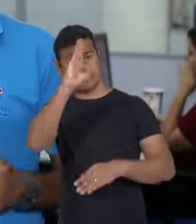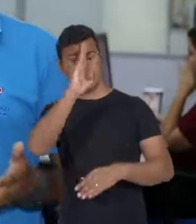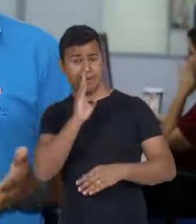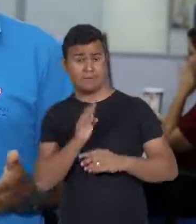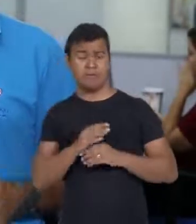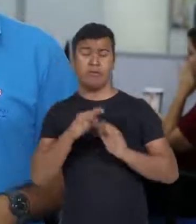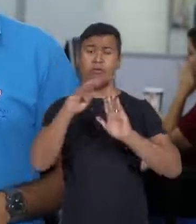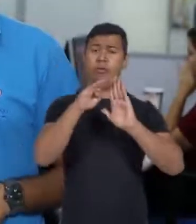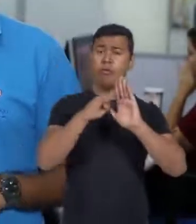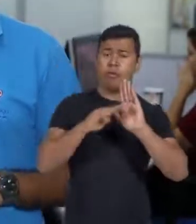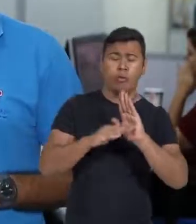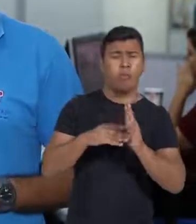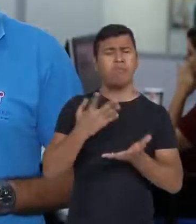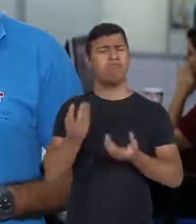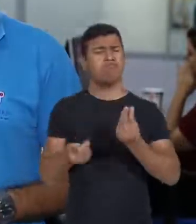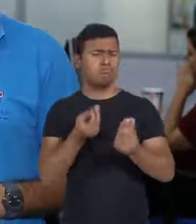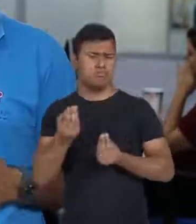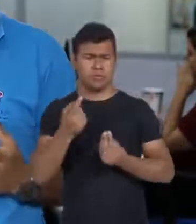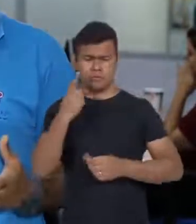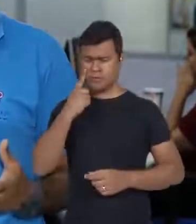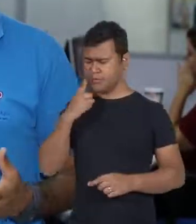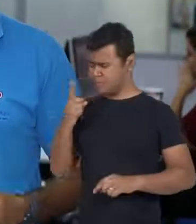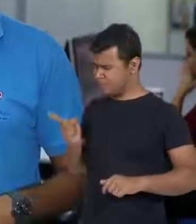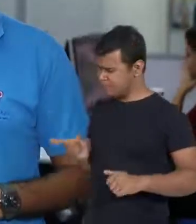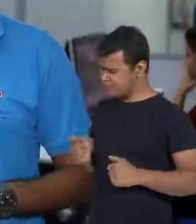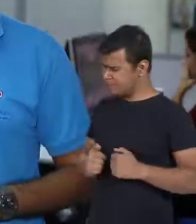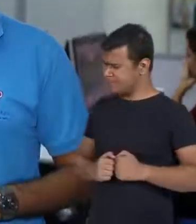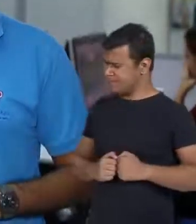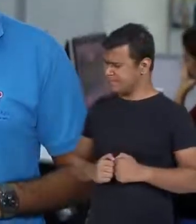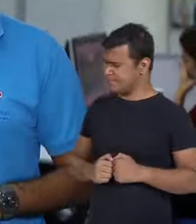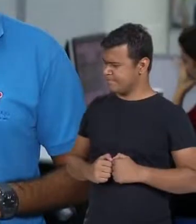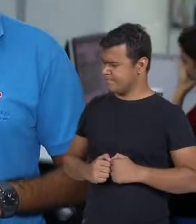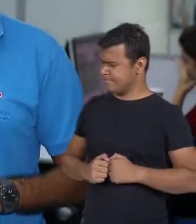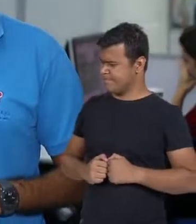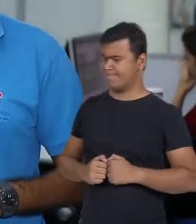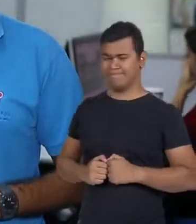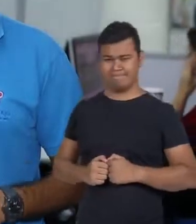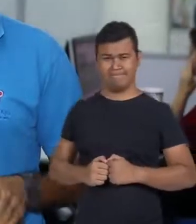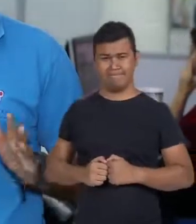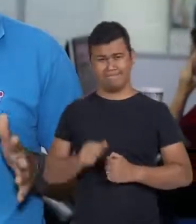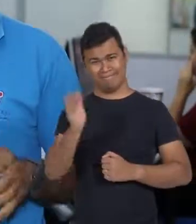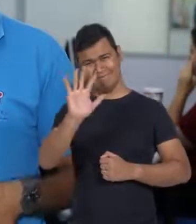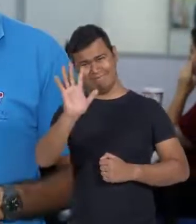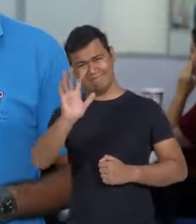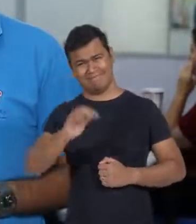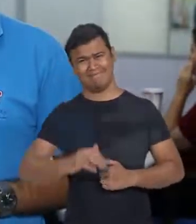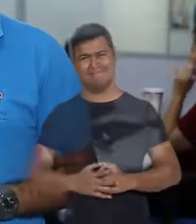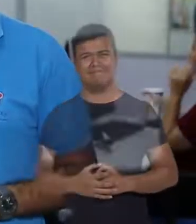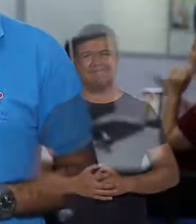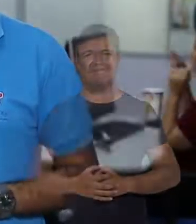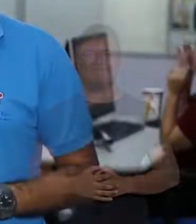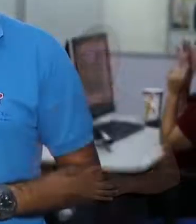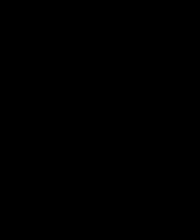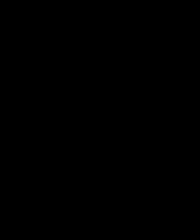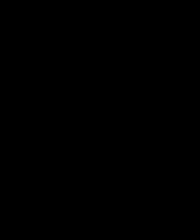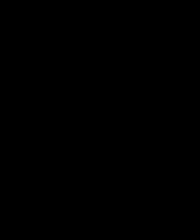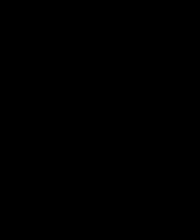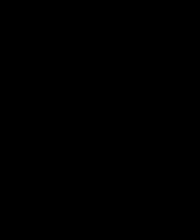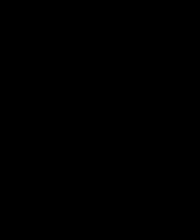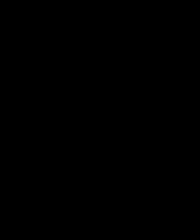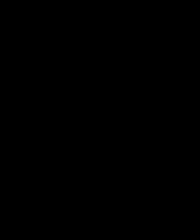gratuitas. O formulário está disponível no neafrar.blogspot.com. Até a próxima e uma boa semana!